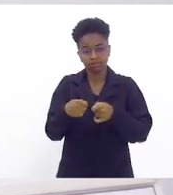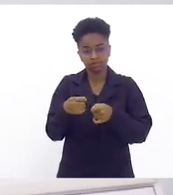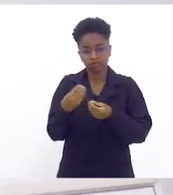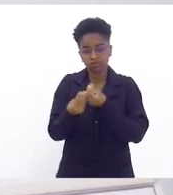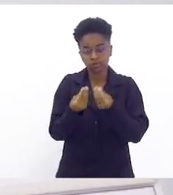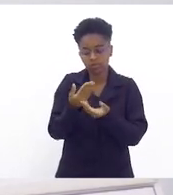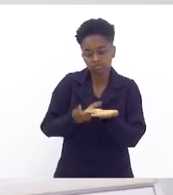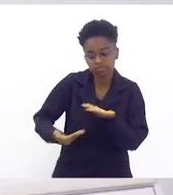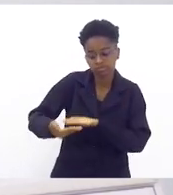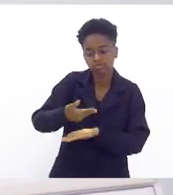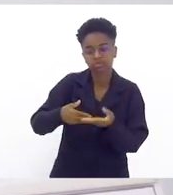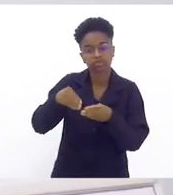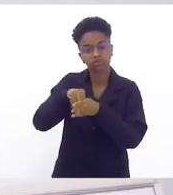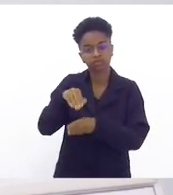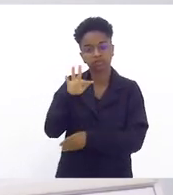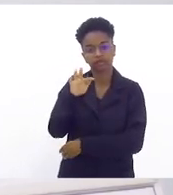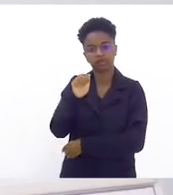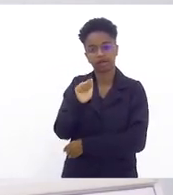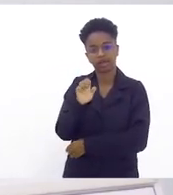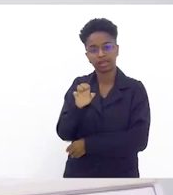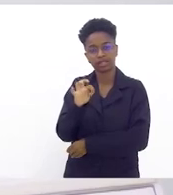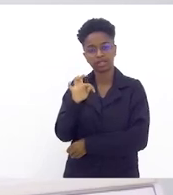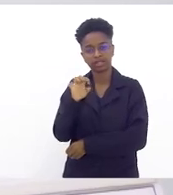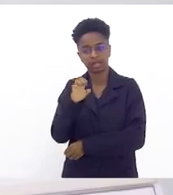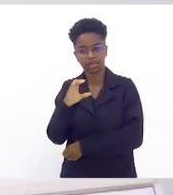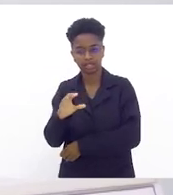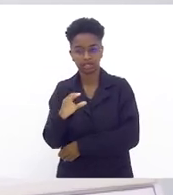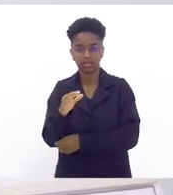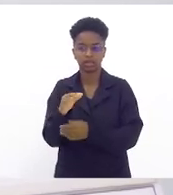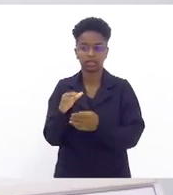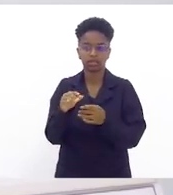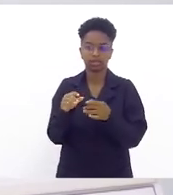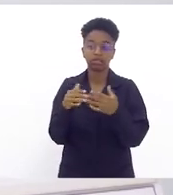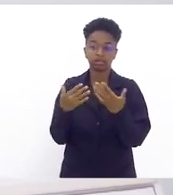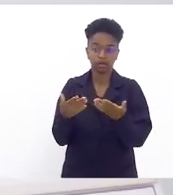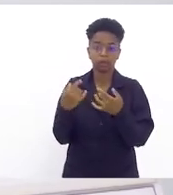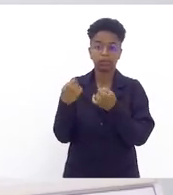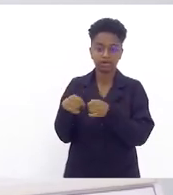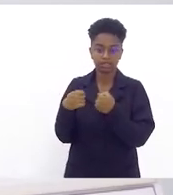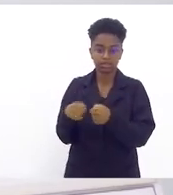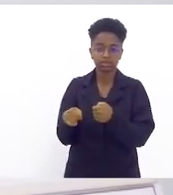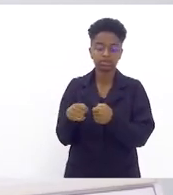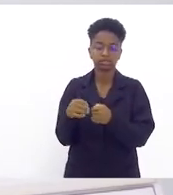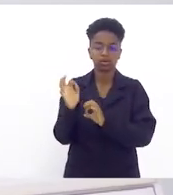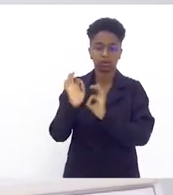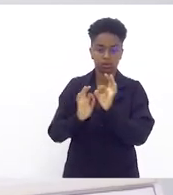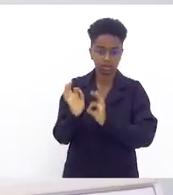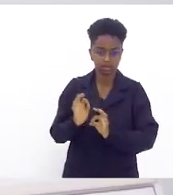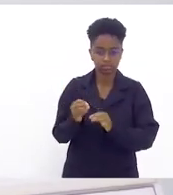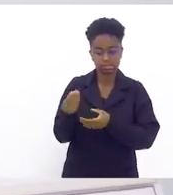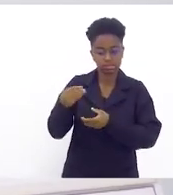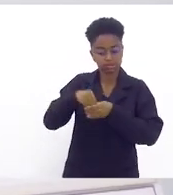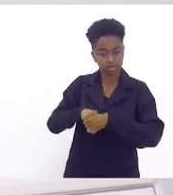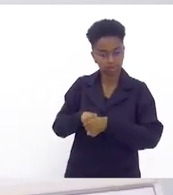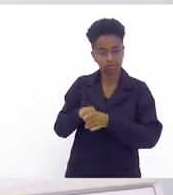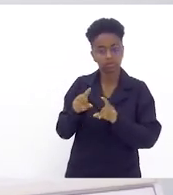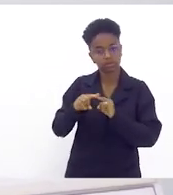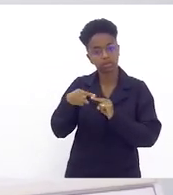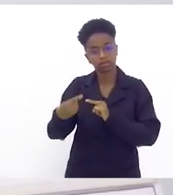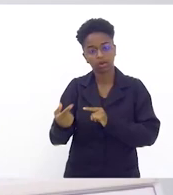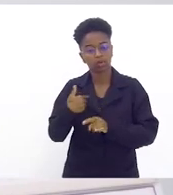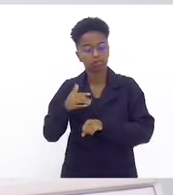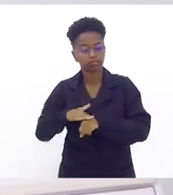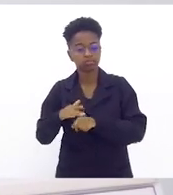interna do próprio da própria Faetec Então é isso ainda Precisa de uma reorganização interna para dar uma